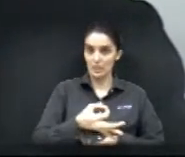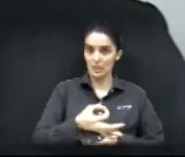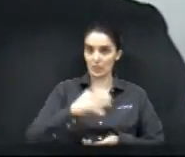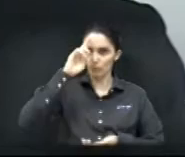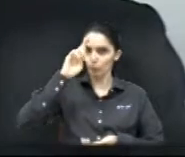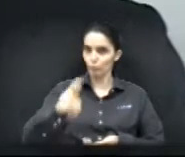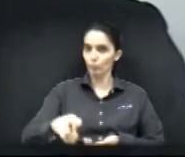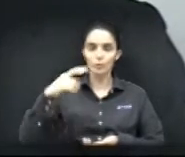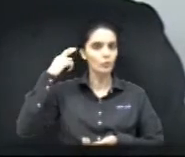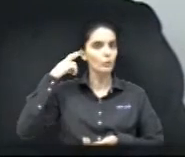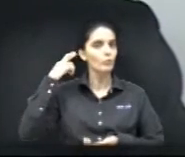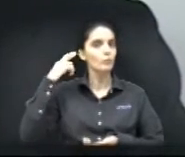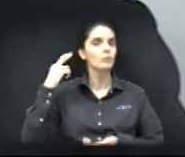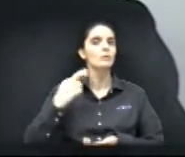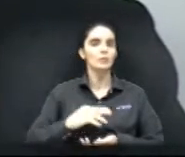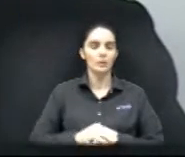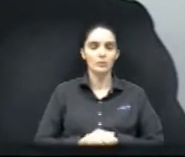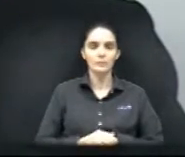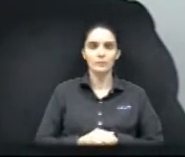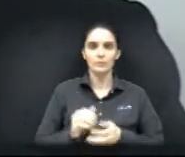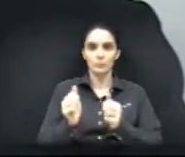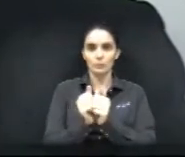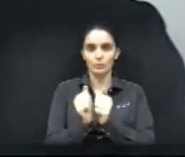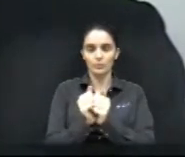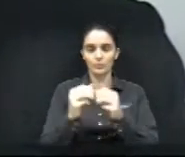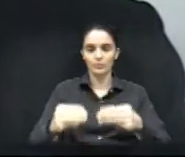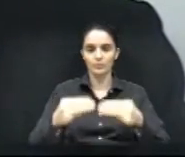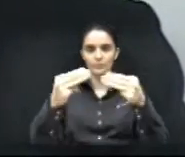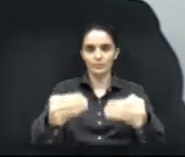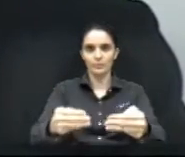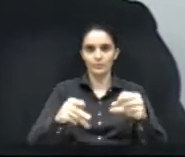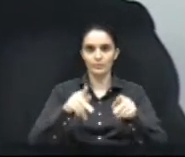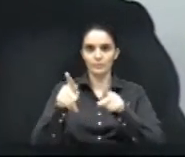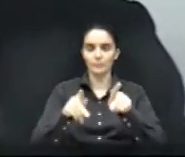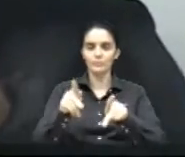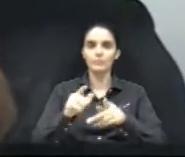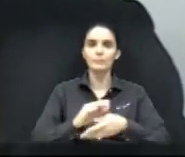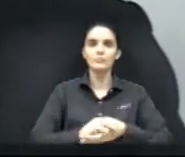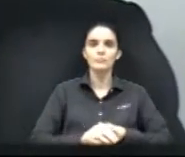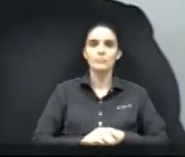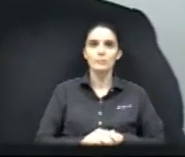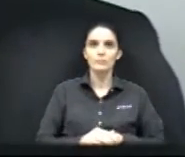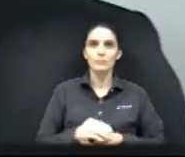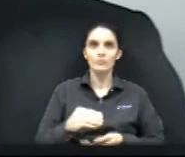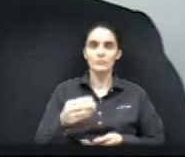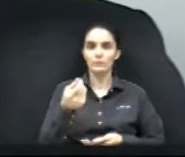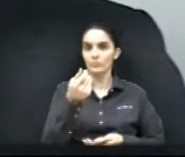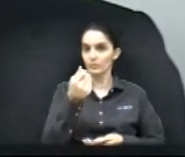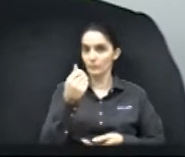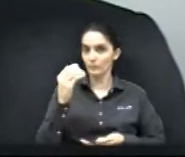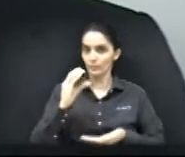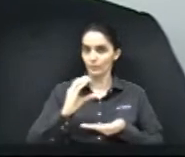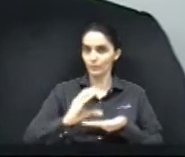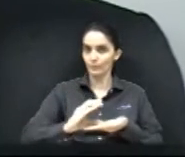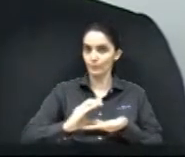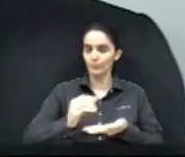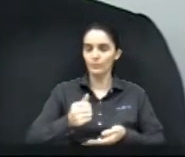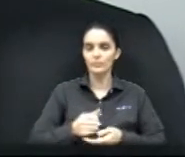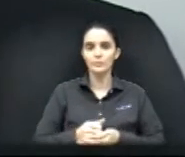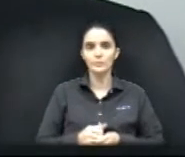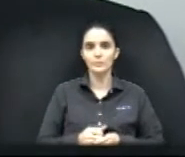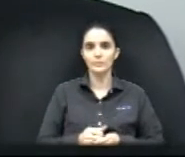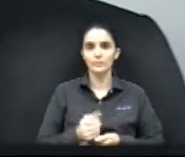devolva junto ao pedido do Ministério Público aquelas verbas que ele levou do município. E assim,